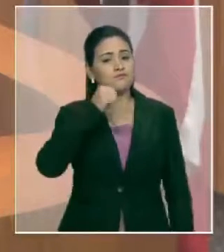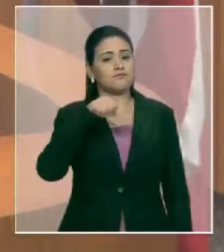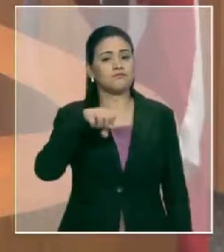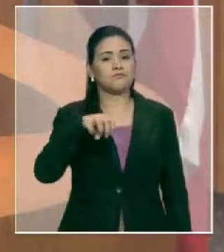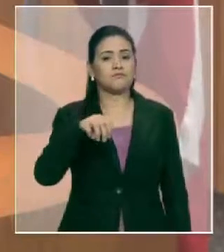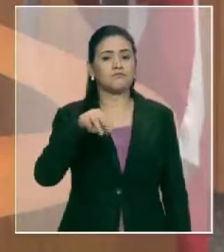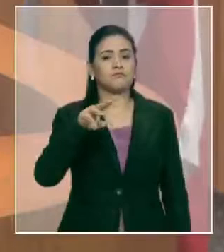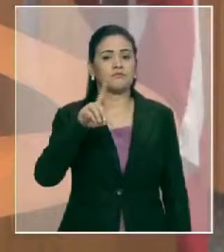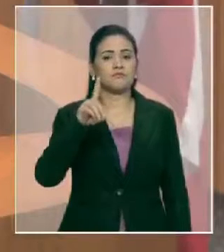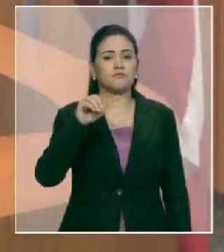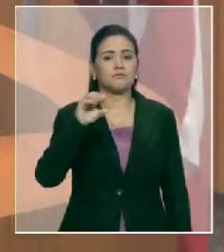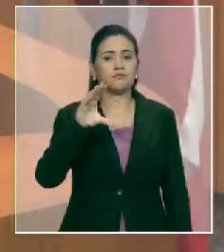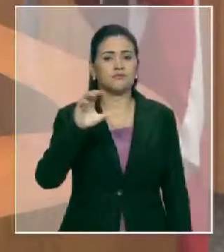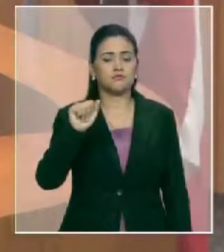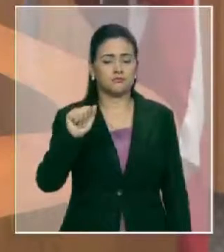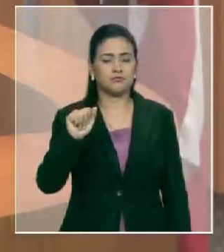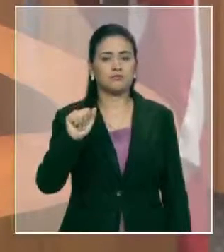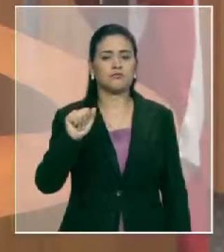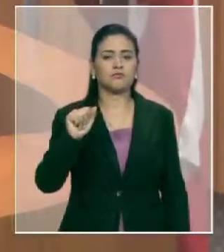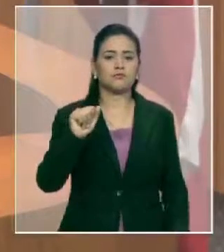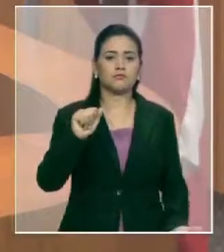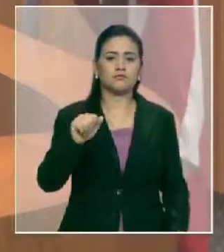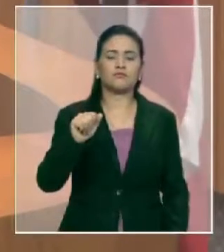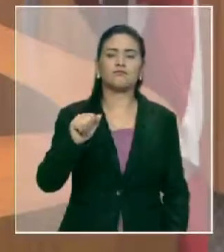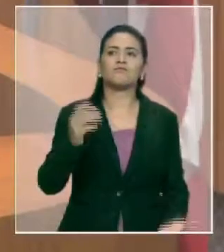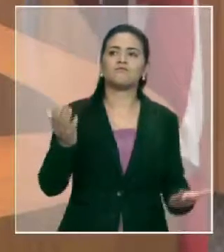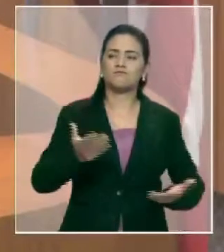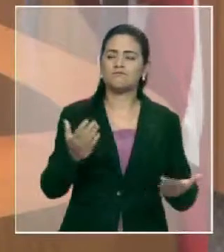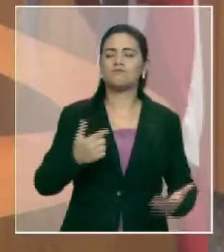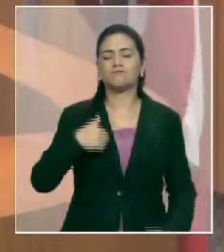certamente estará no andar de cima,